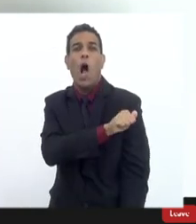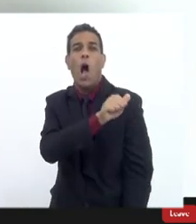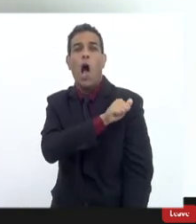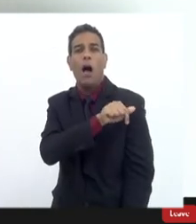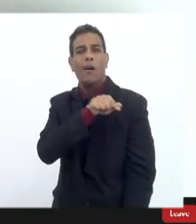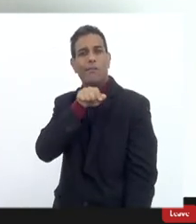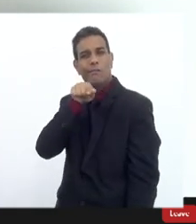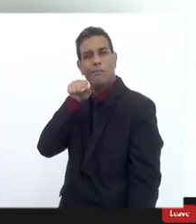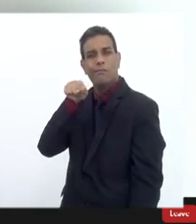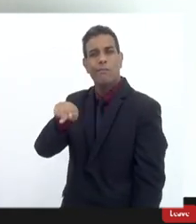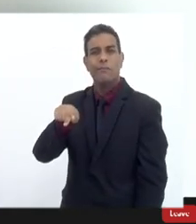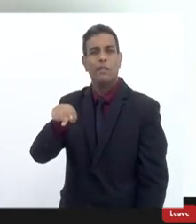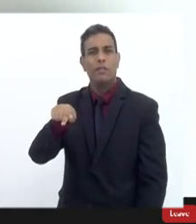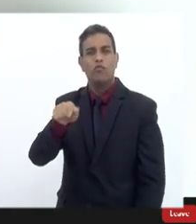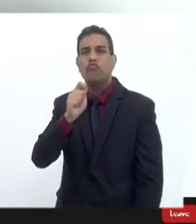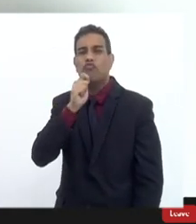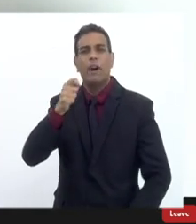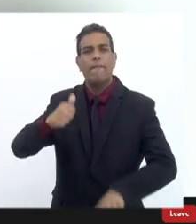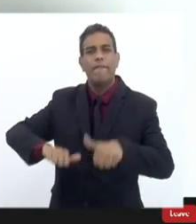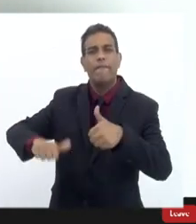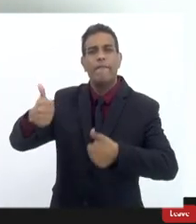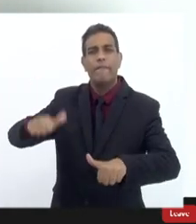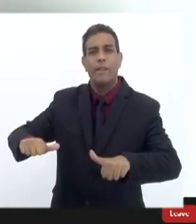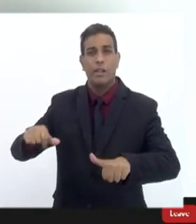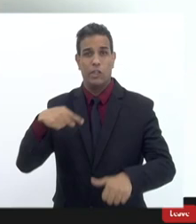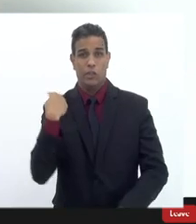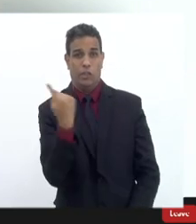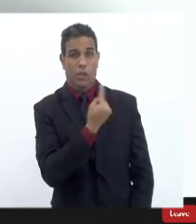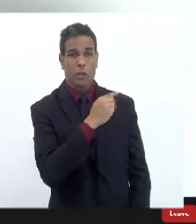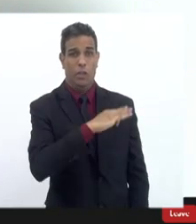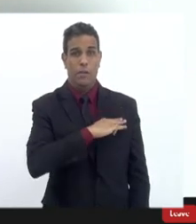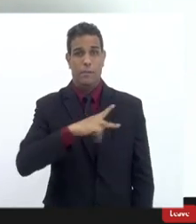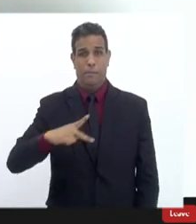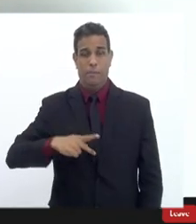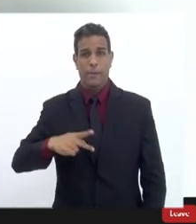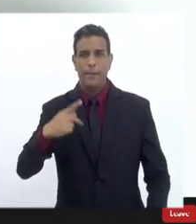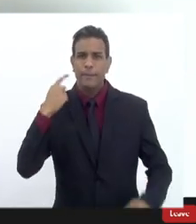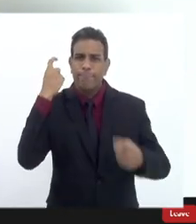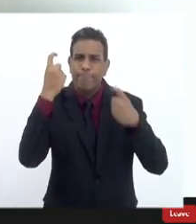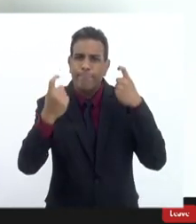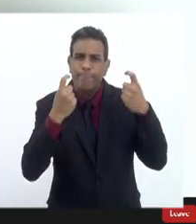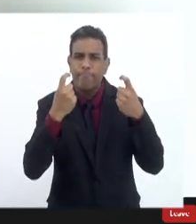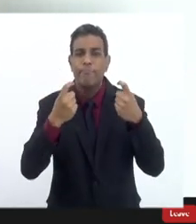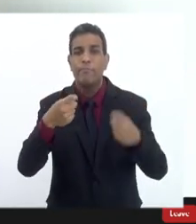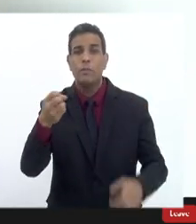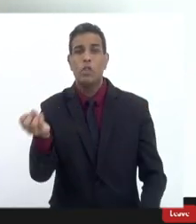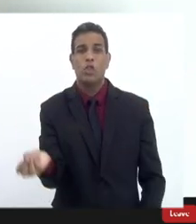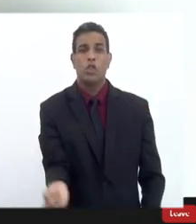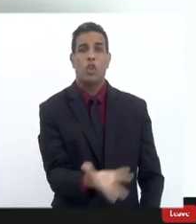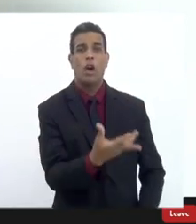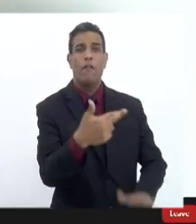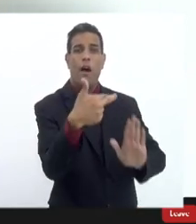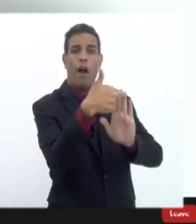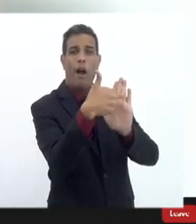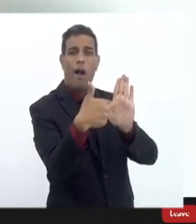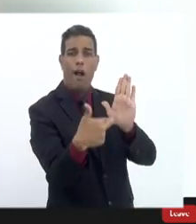era muito preocupante para nós, isso foi bastante discutido, e a nova resolução, então, surge para nós